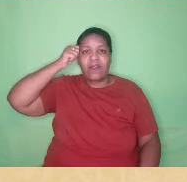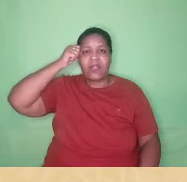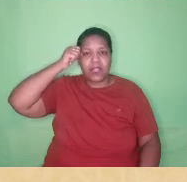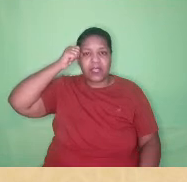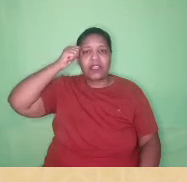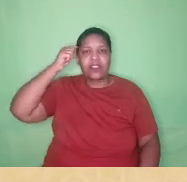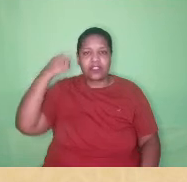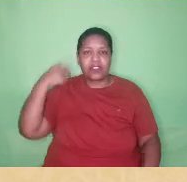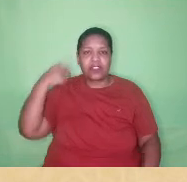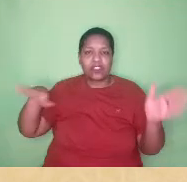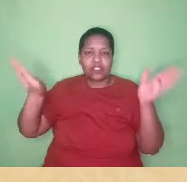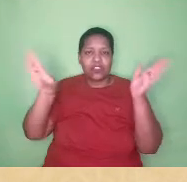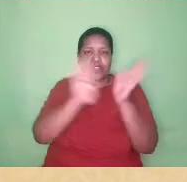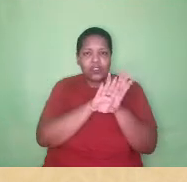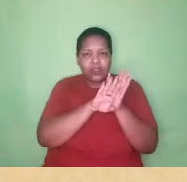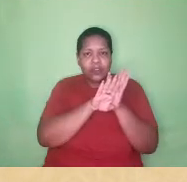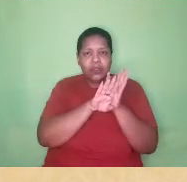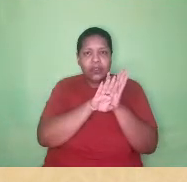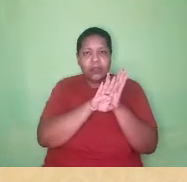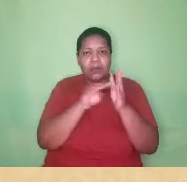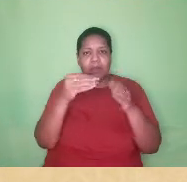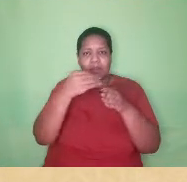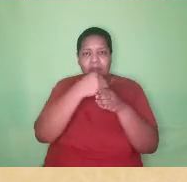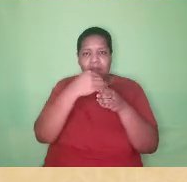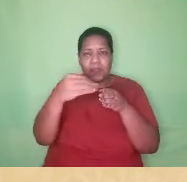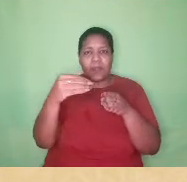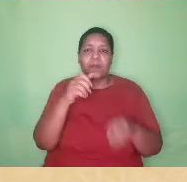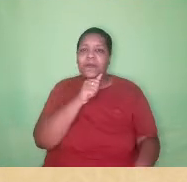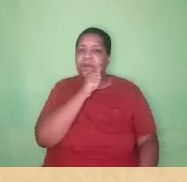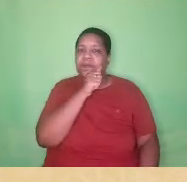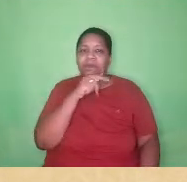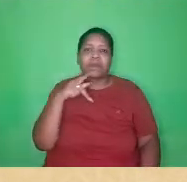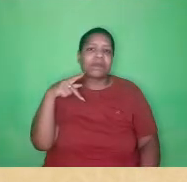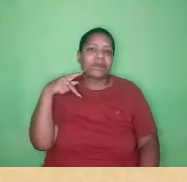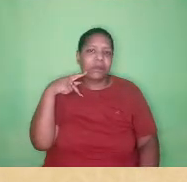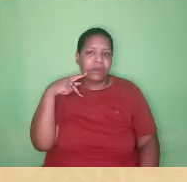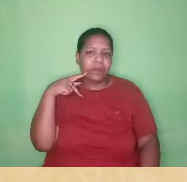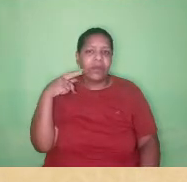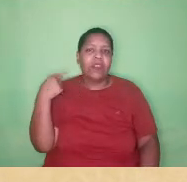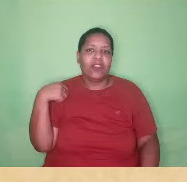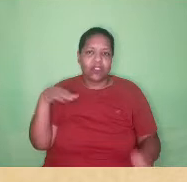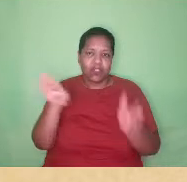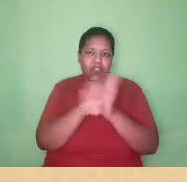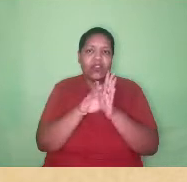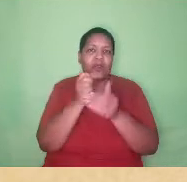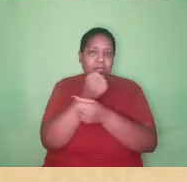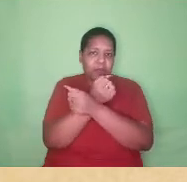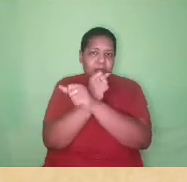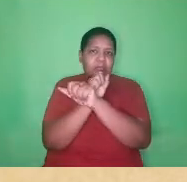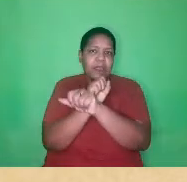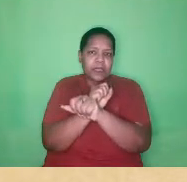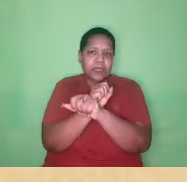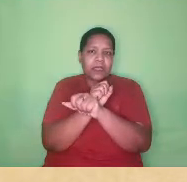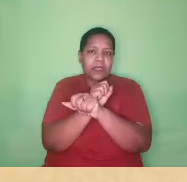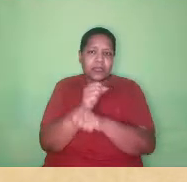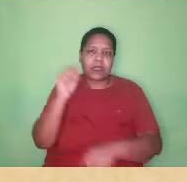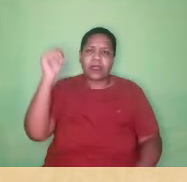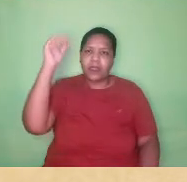Na fronteira com o Amapá, os africanos chegaram ali na condição de escravizados, no chamado Brasil